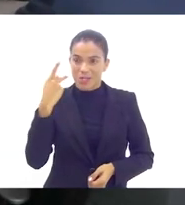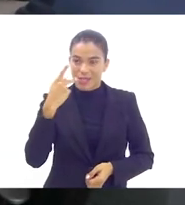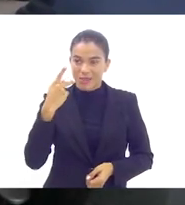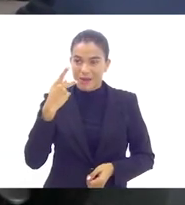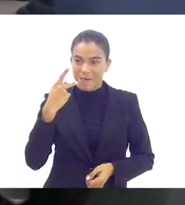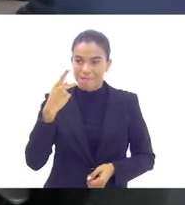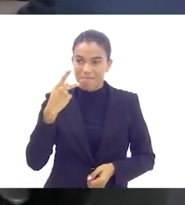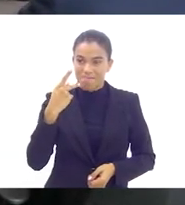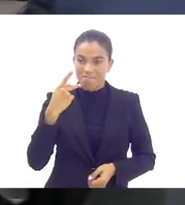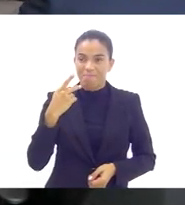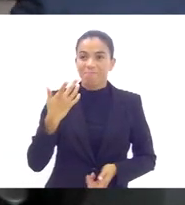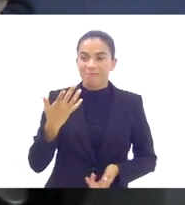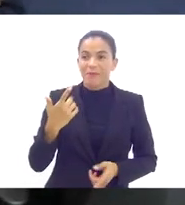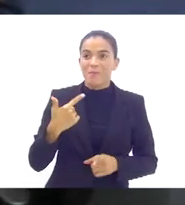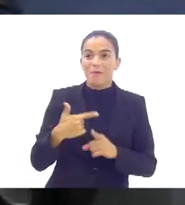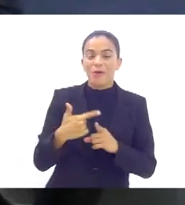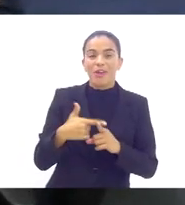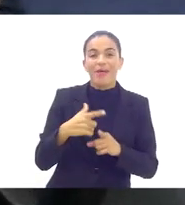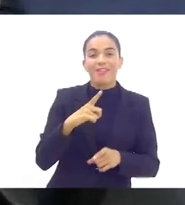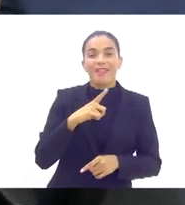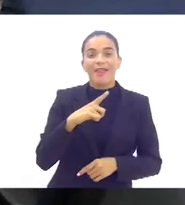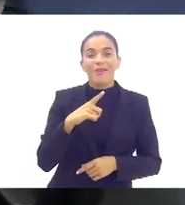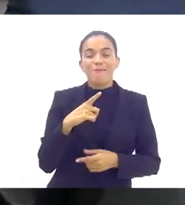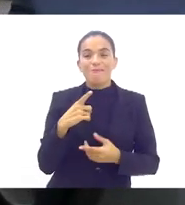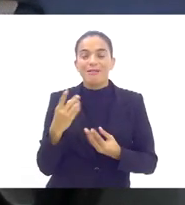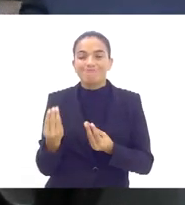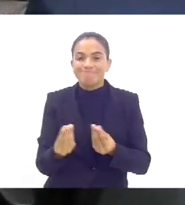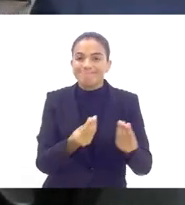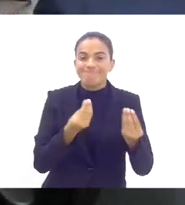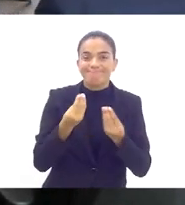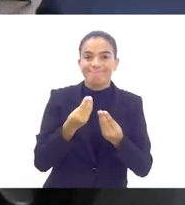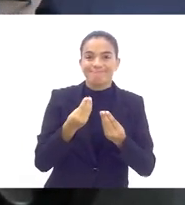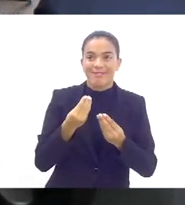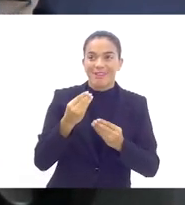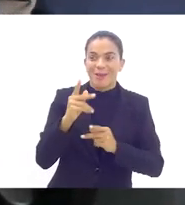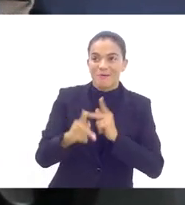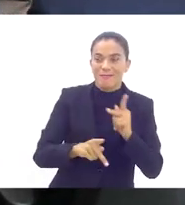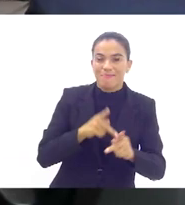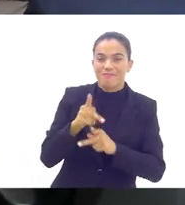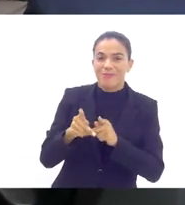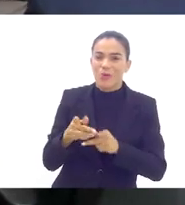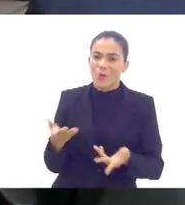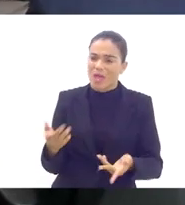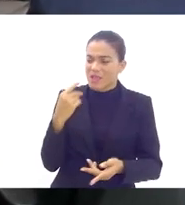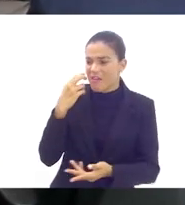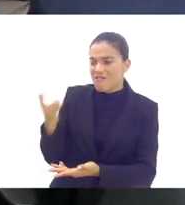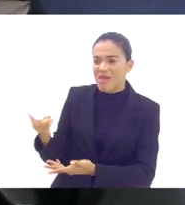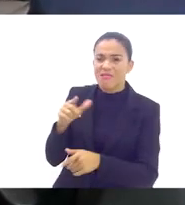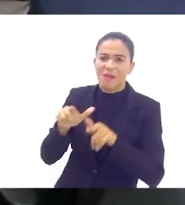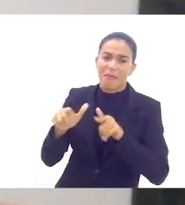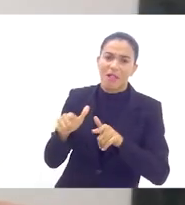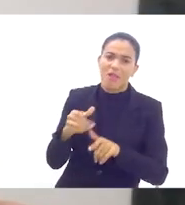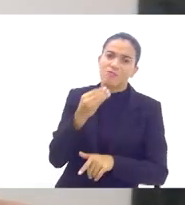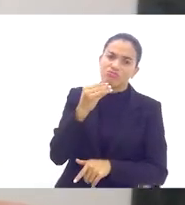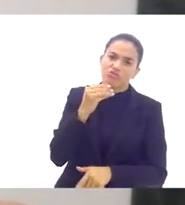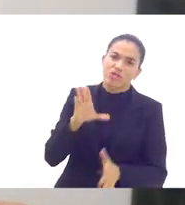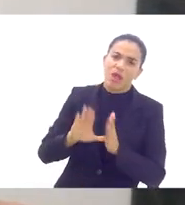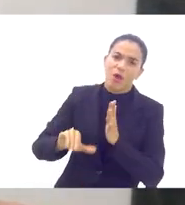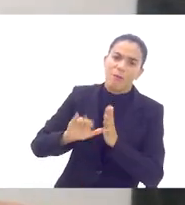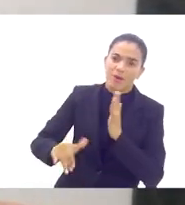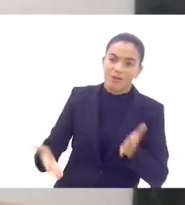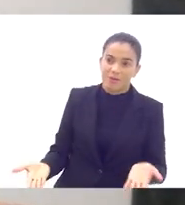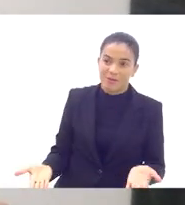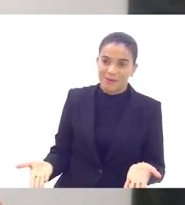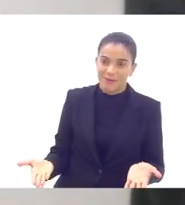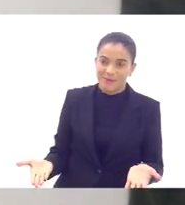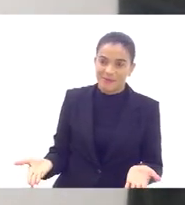contra o ambulante, porque há um clamor à acessibilidade, né, da população, está trabalhando porque está roubando, está trabalhando porque há esse